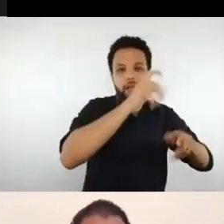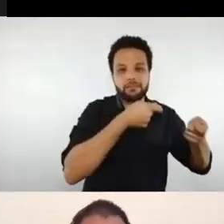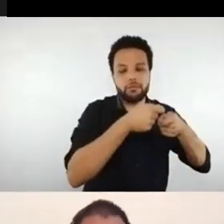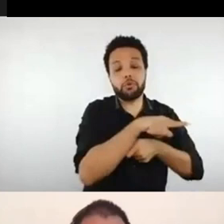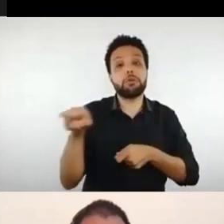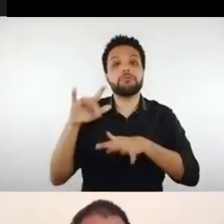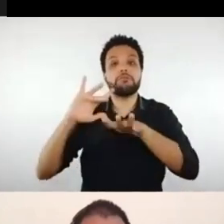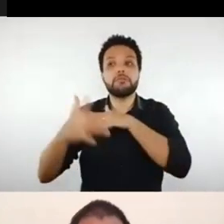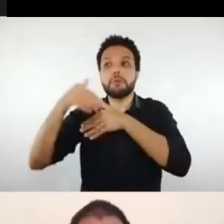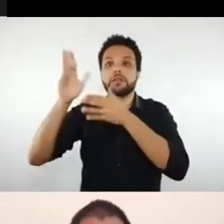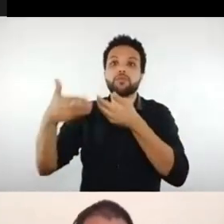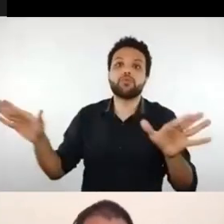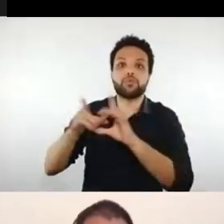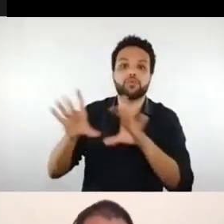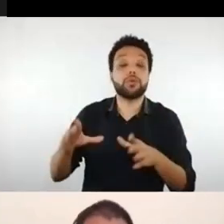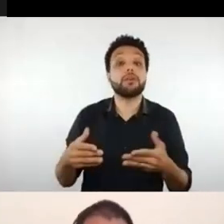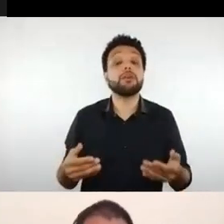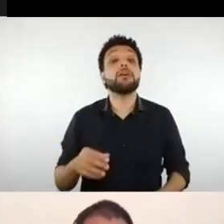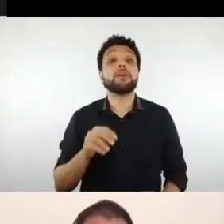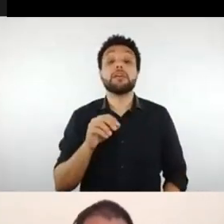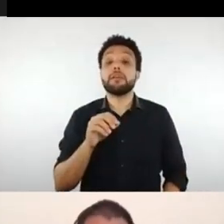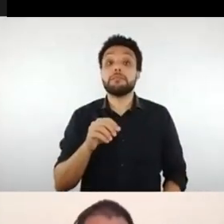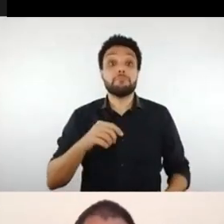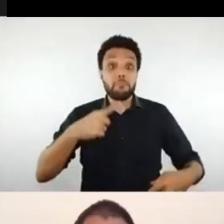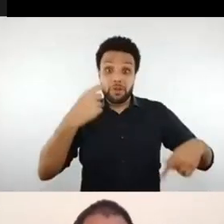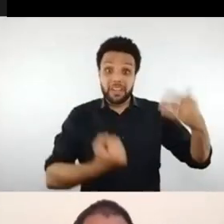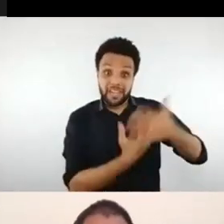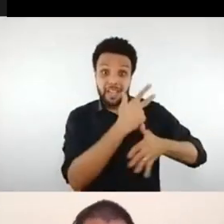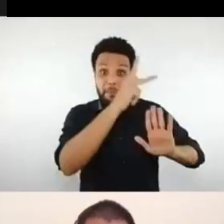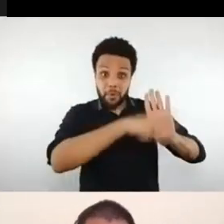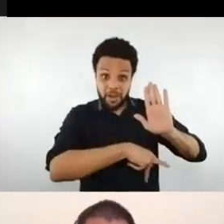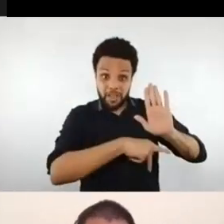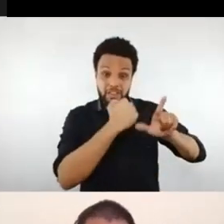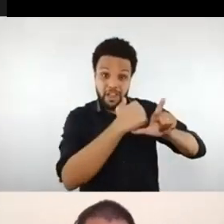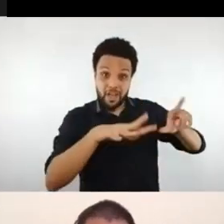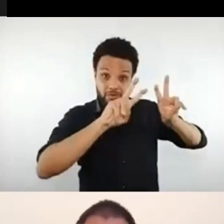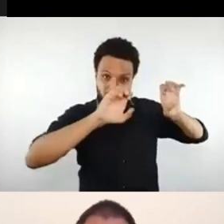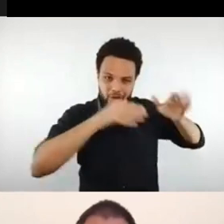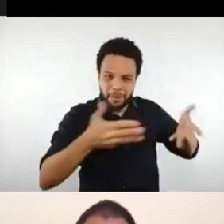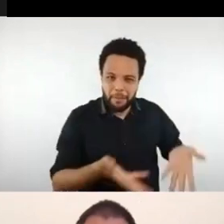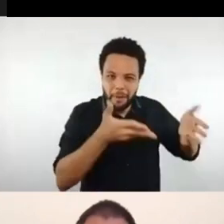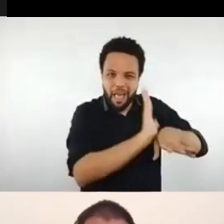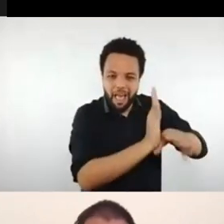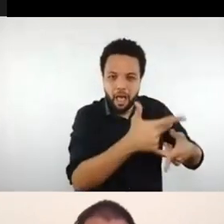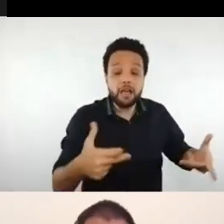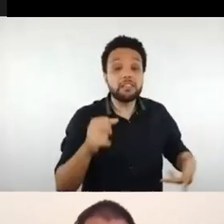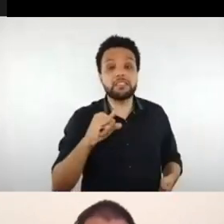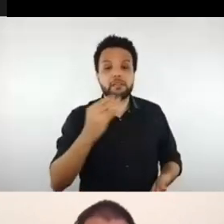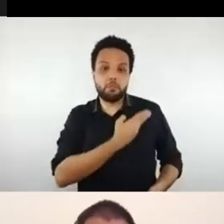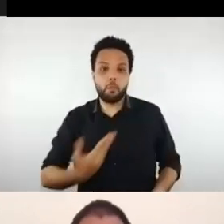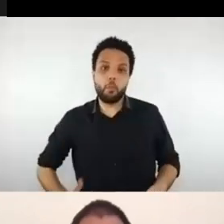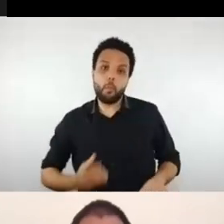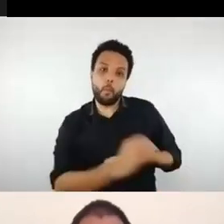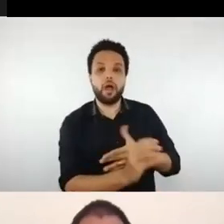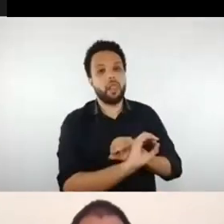política audiovisual sem dinheiro. Né? O mundo tem muito dinheiro. Né? O dinheiro que os Estados Unidos põem, ah, não,